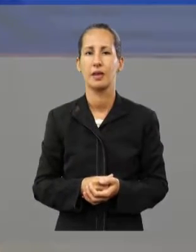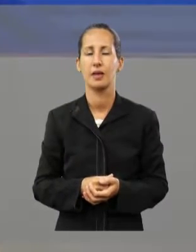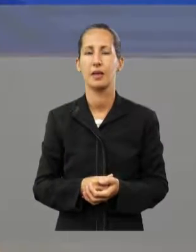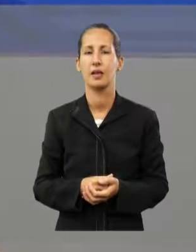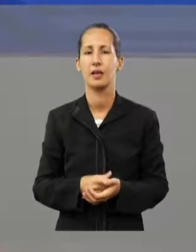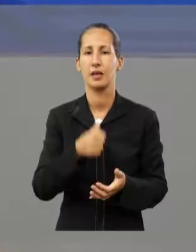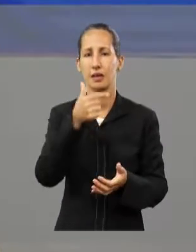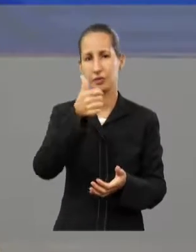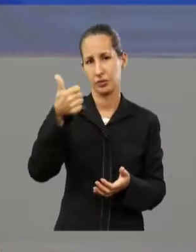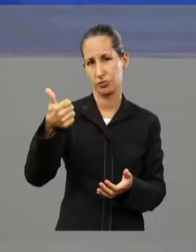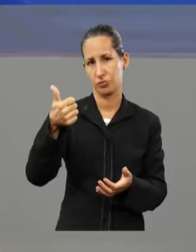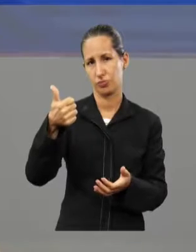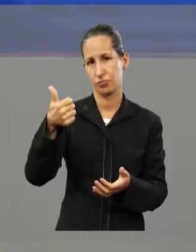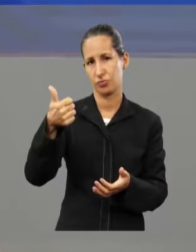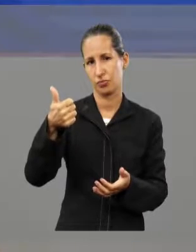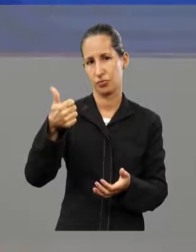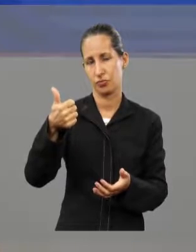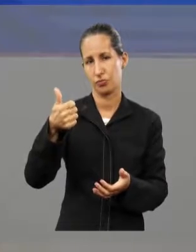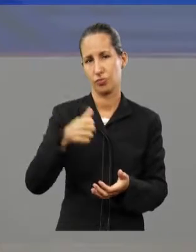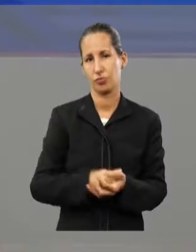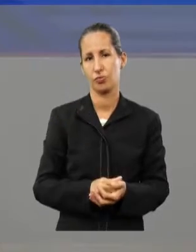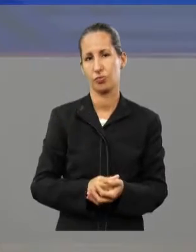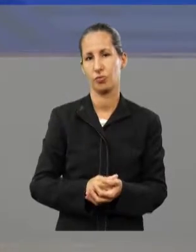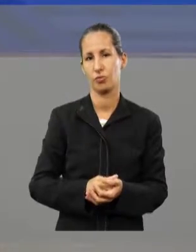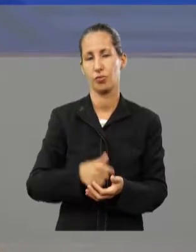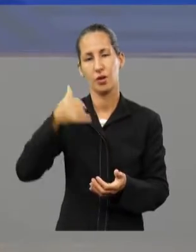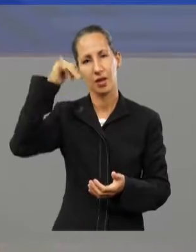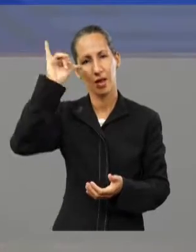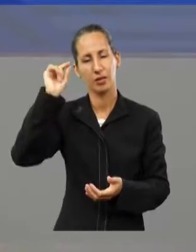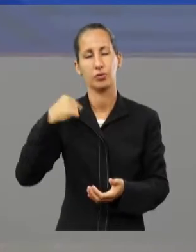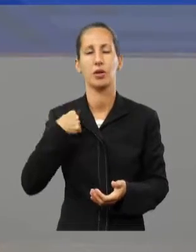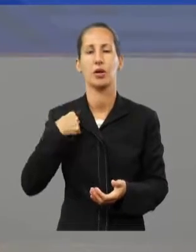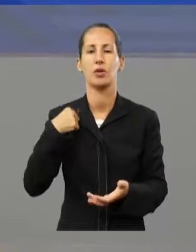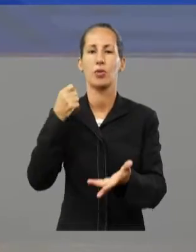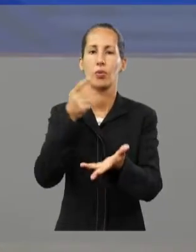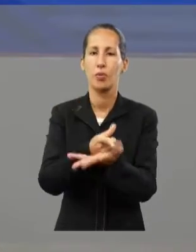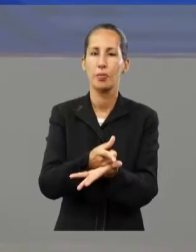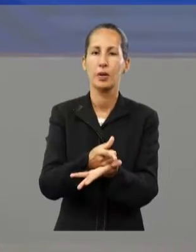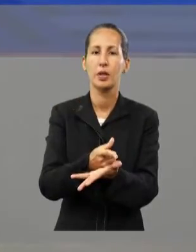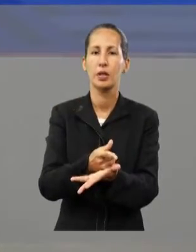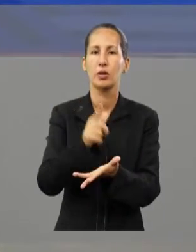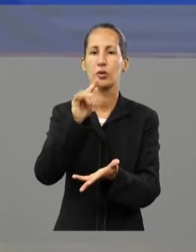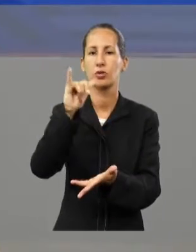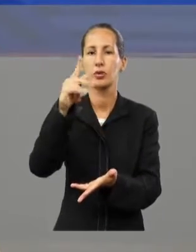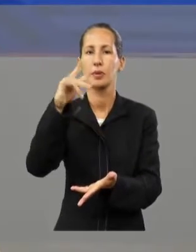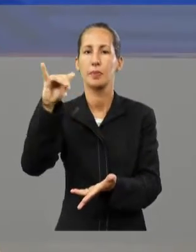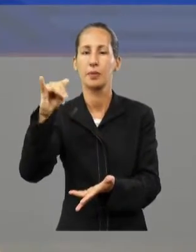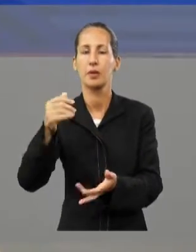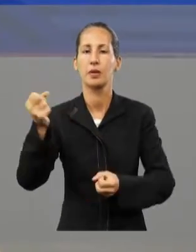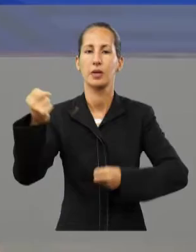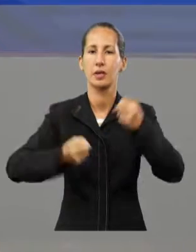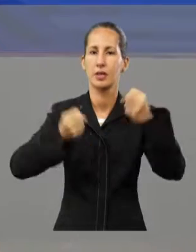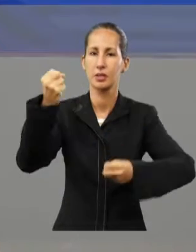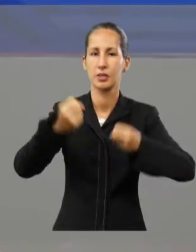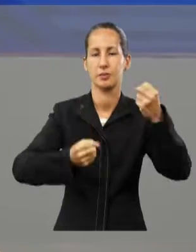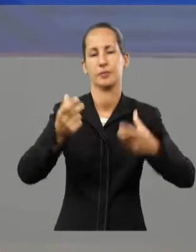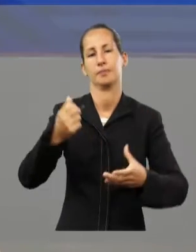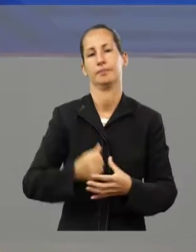deu cria 21 cabeças de gado. Eu vim e comprei um jipe de praça. Naquele tempo, Natal não tinha automóvel, era